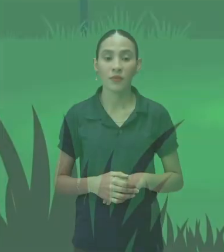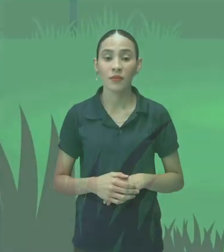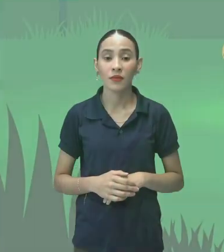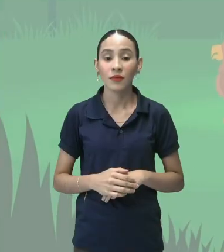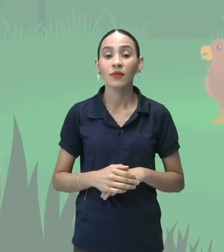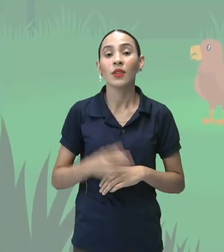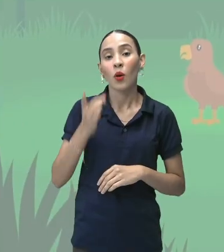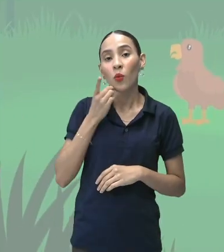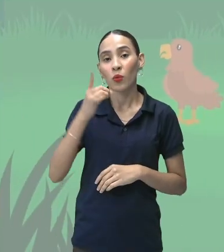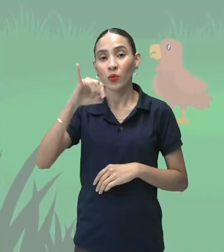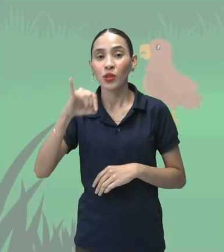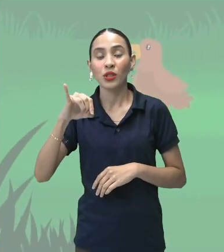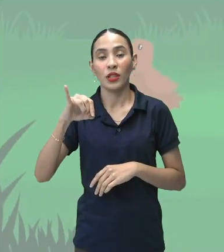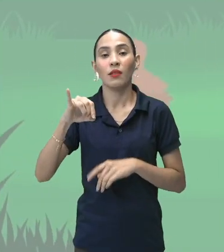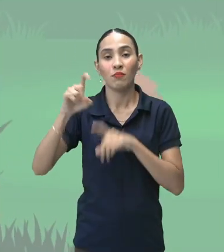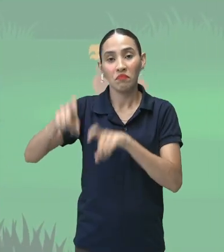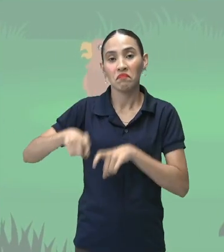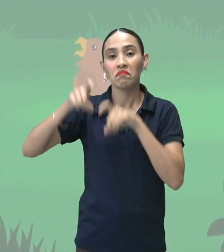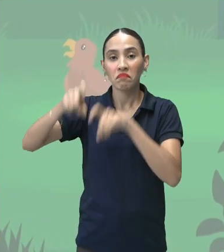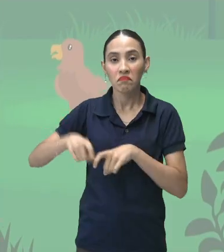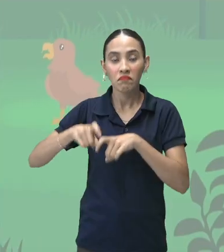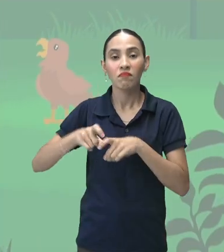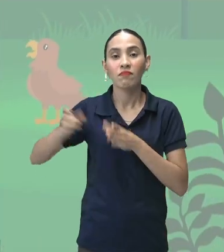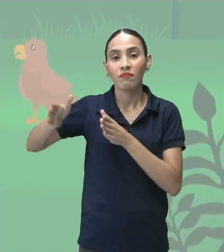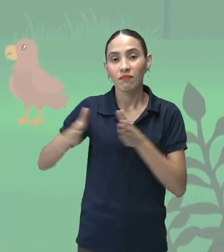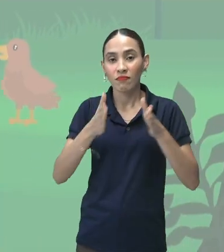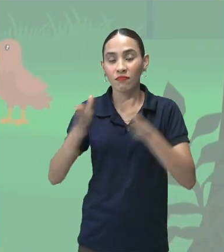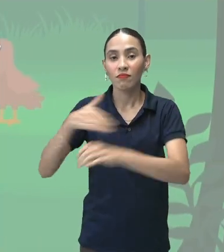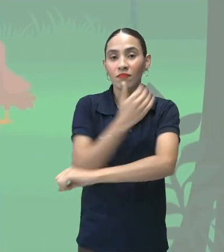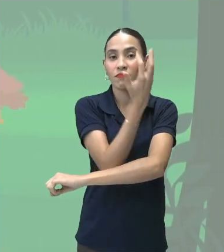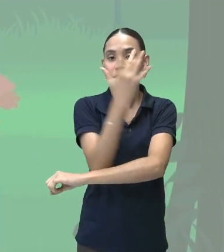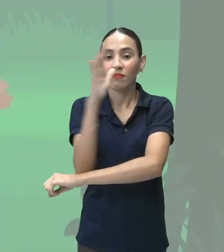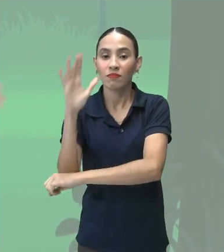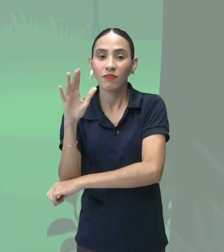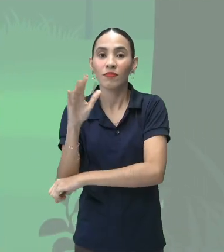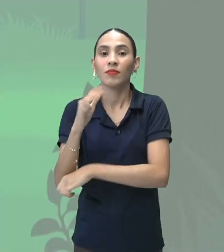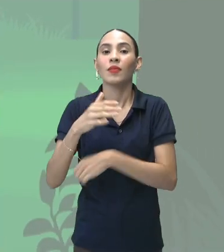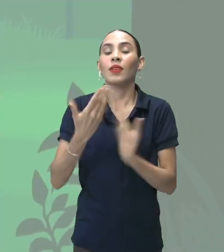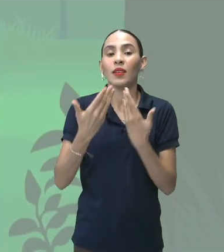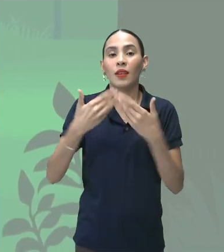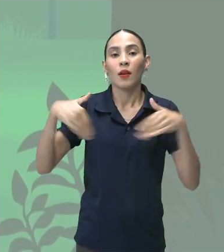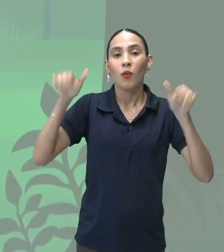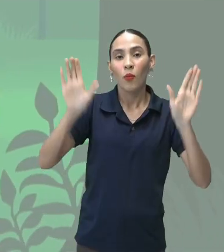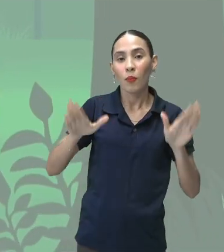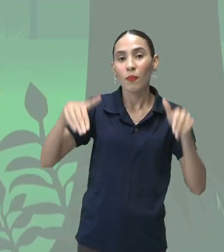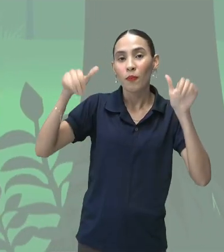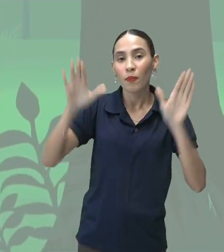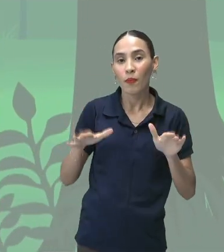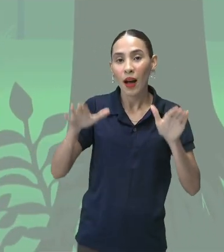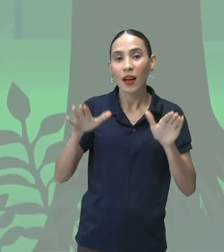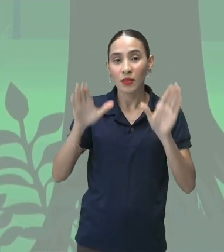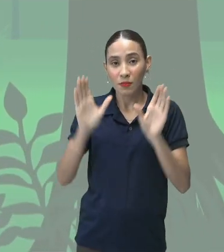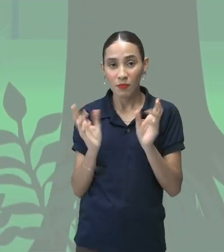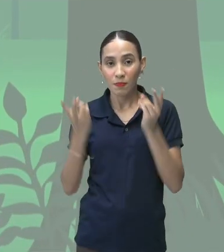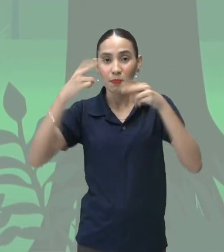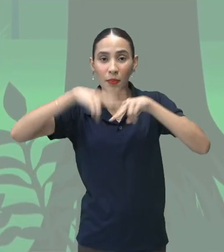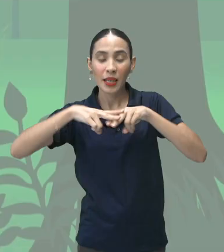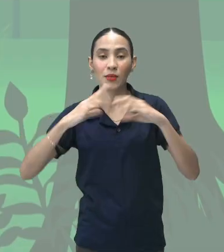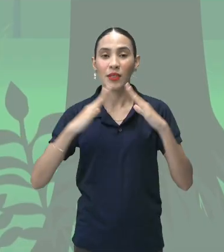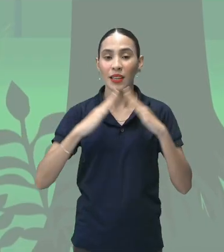Era uma vez um camponês que foi à floresta vizinha apanhar um pássaro a fim de mantê-lo cativo em